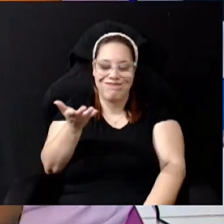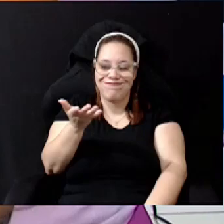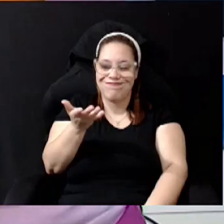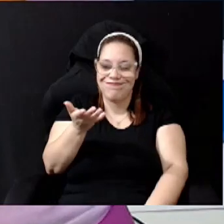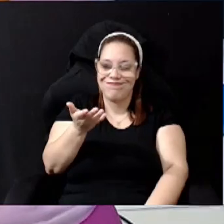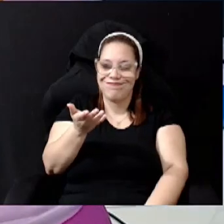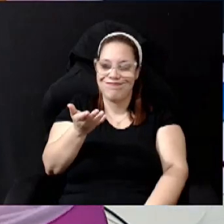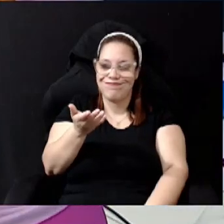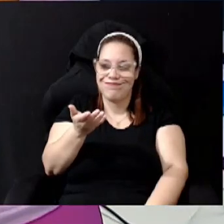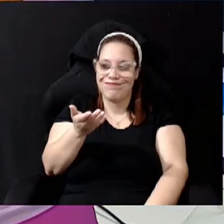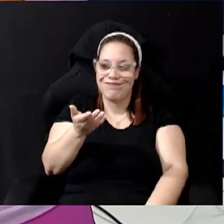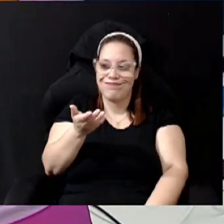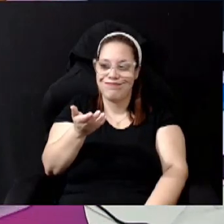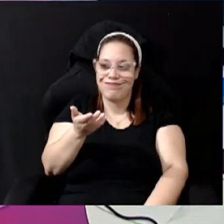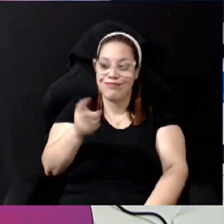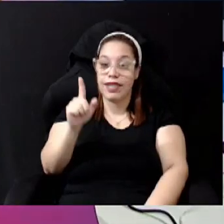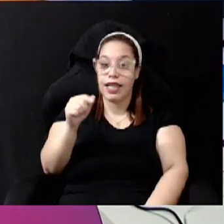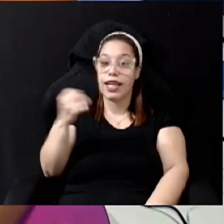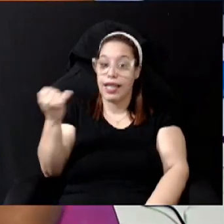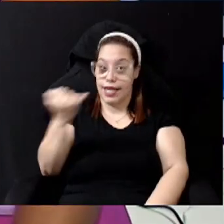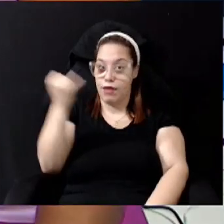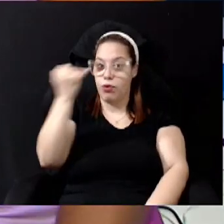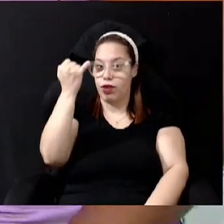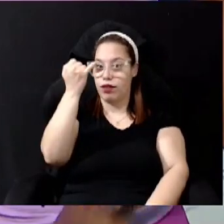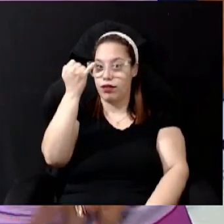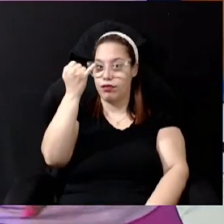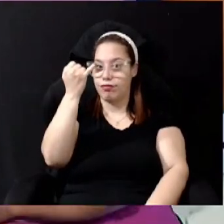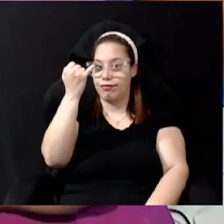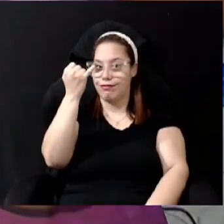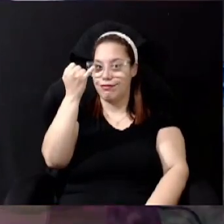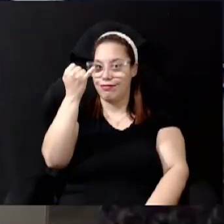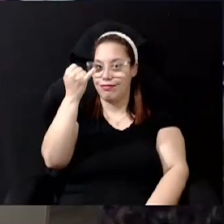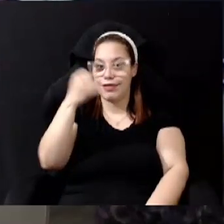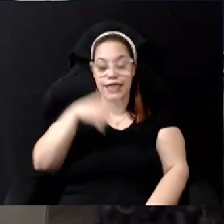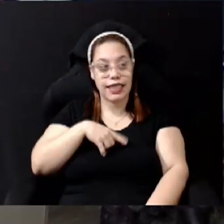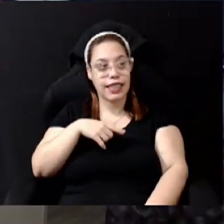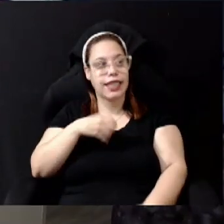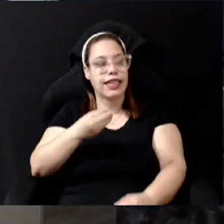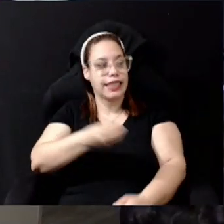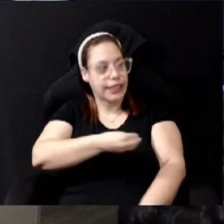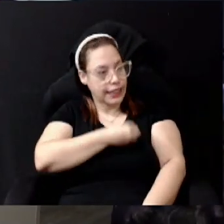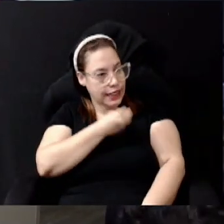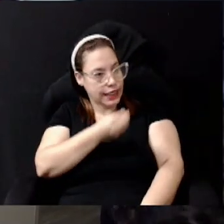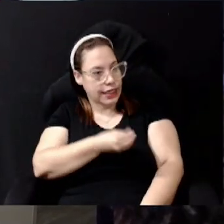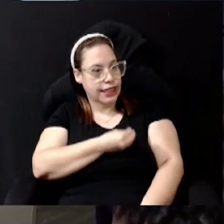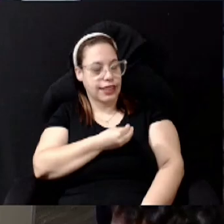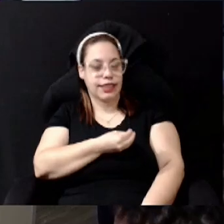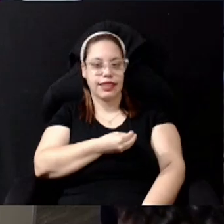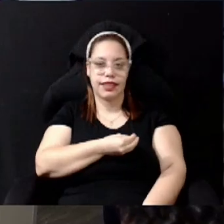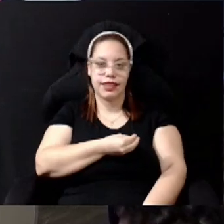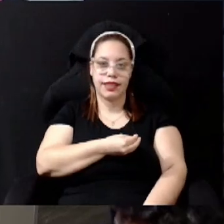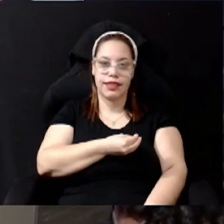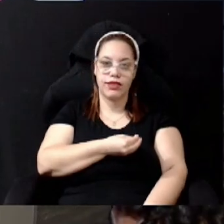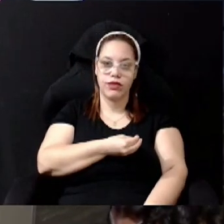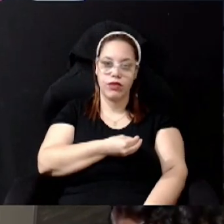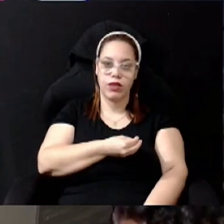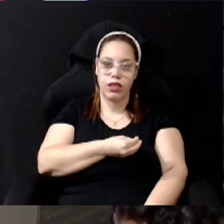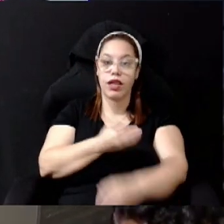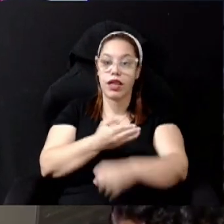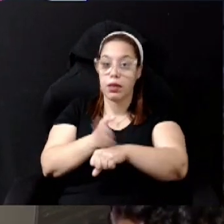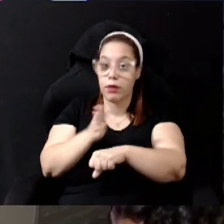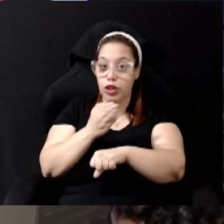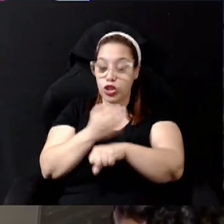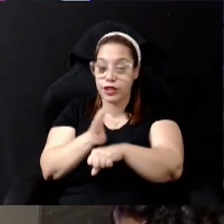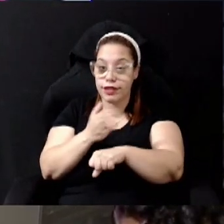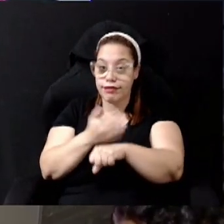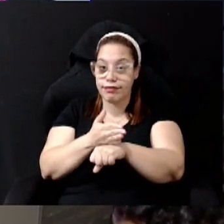Né? Isso é importante. A gente tem que ter essa vivência, ter essa prática.